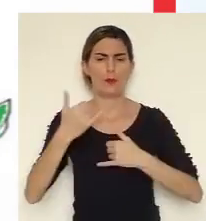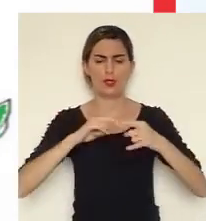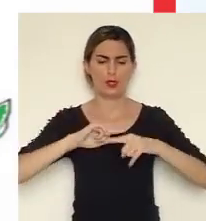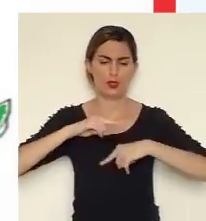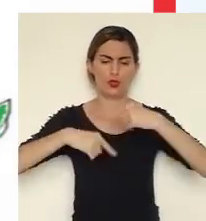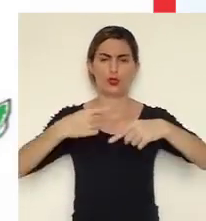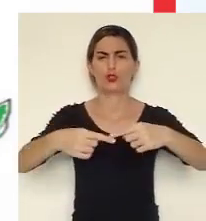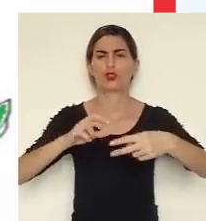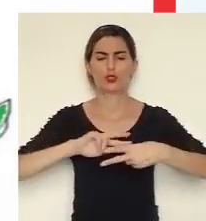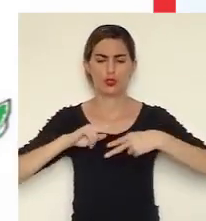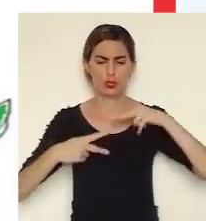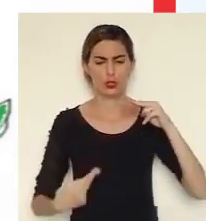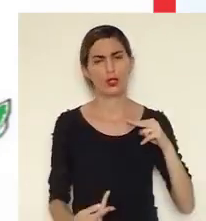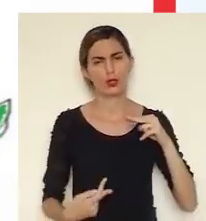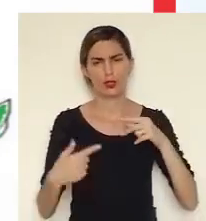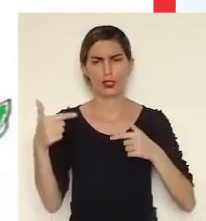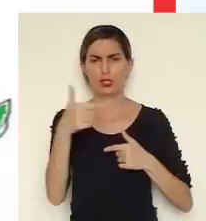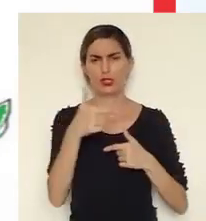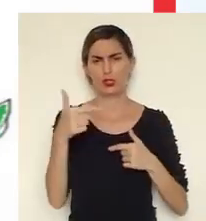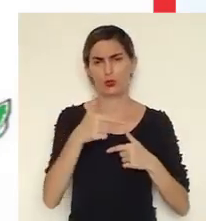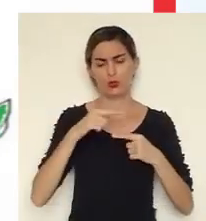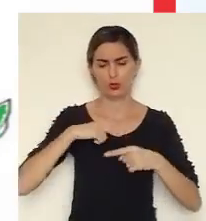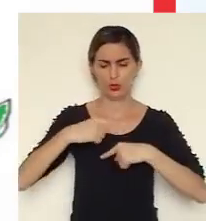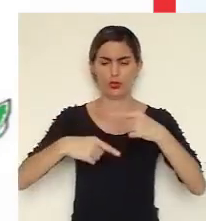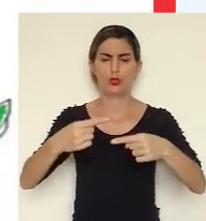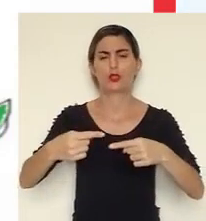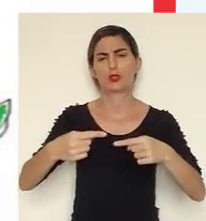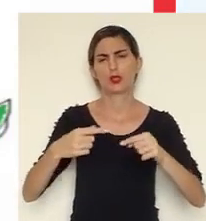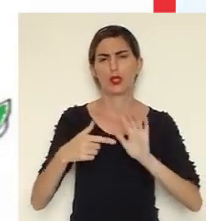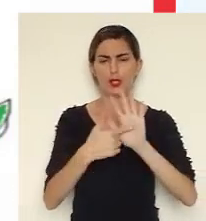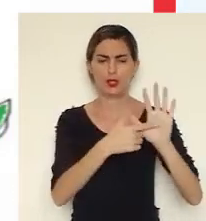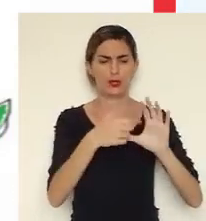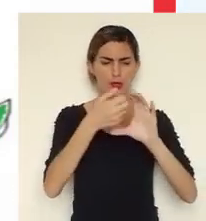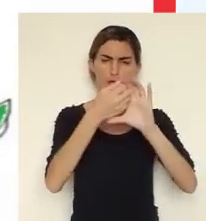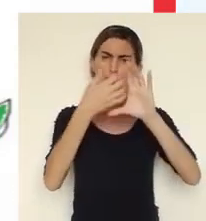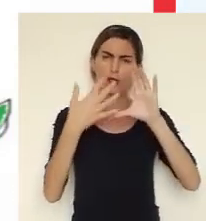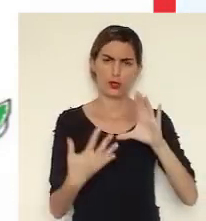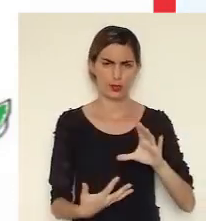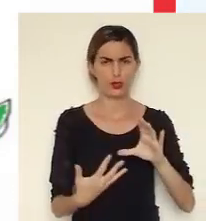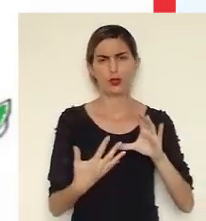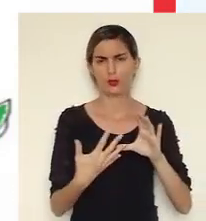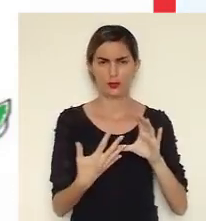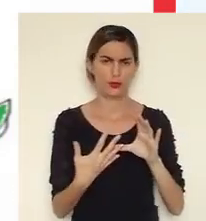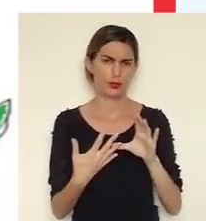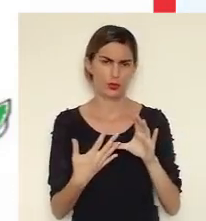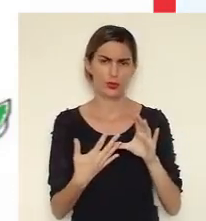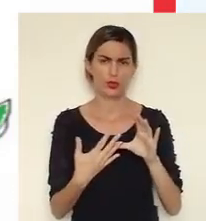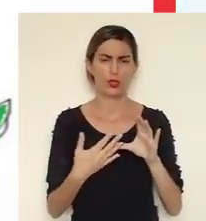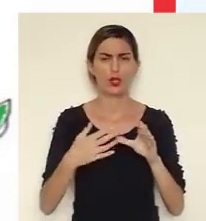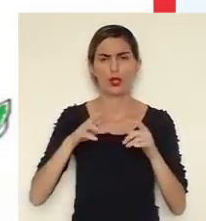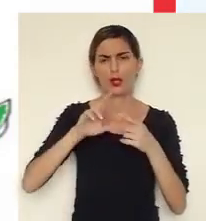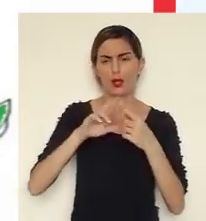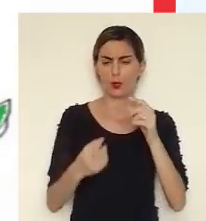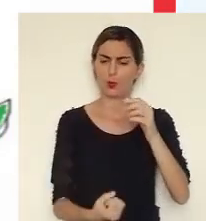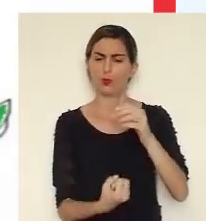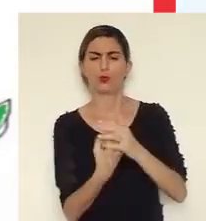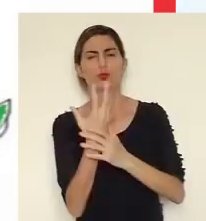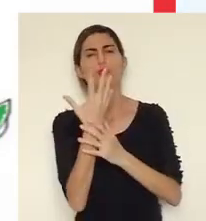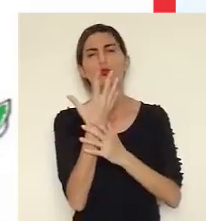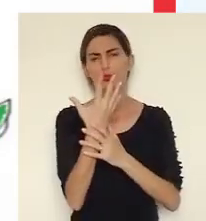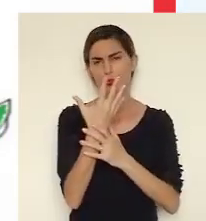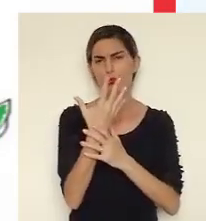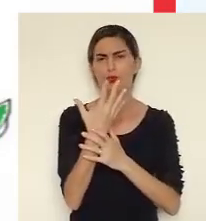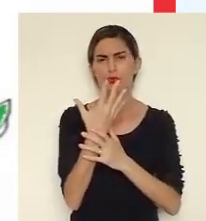informação genética. Porque quando ele foi para a segunda geração, essa característica recessiva, ela